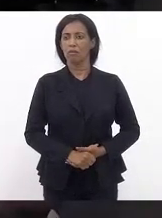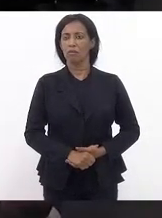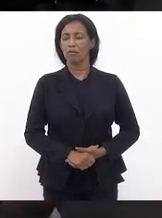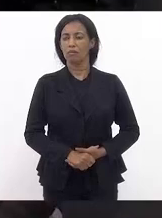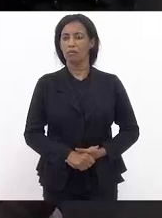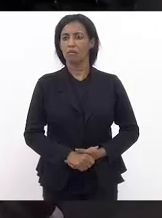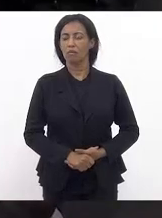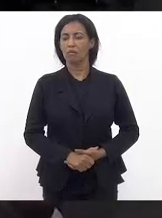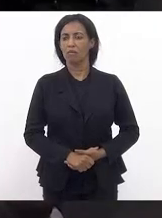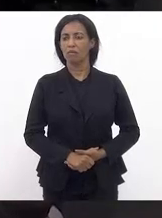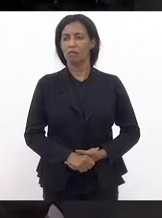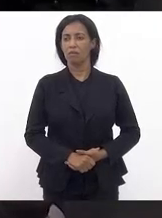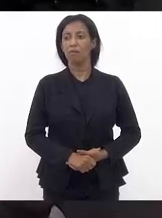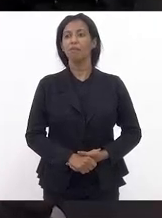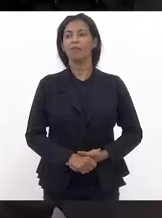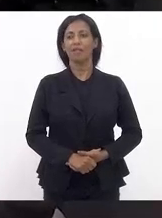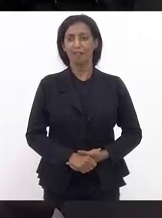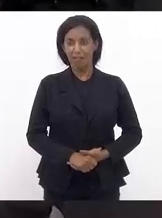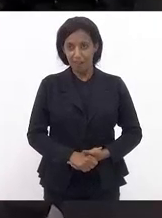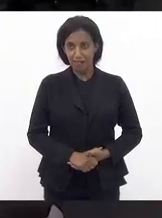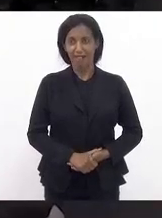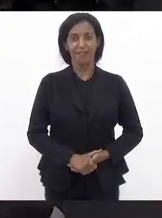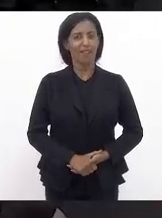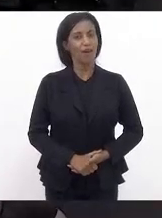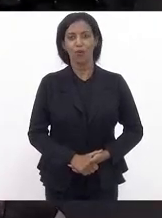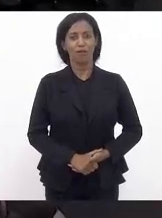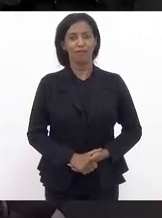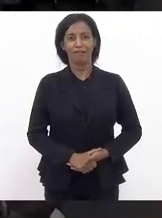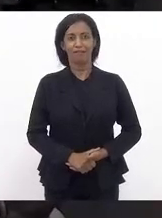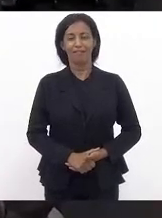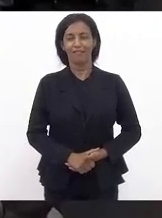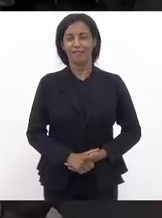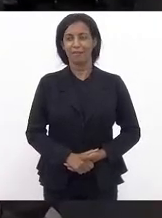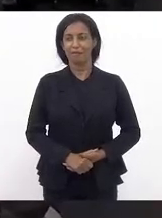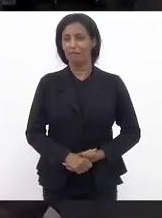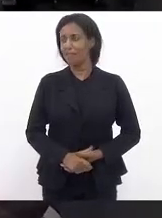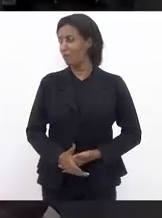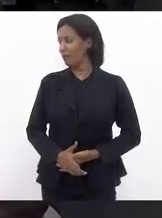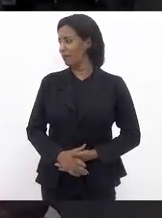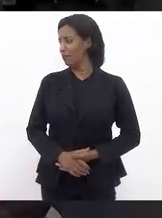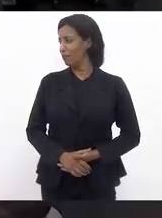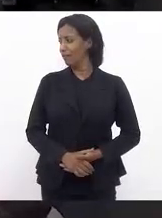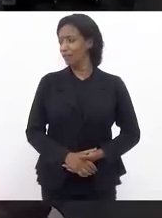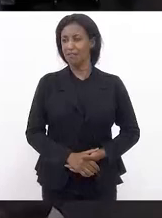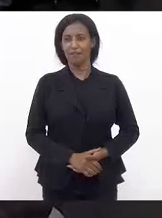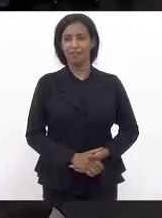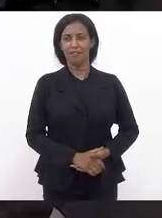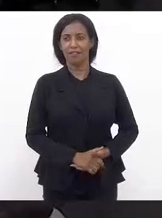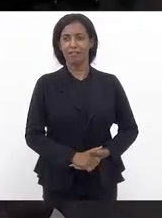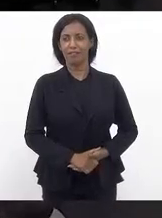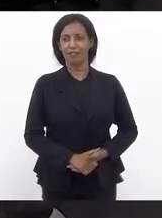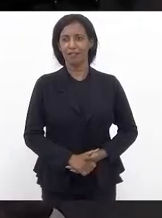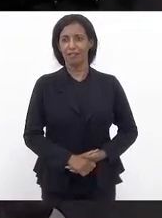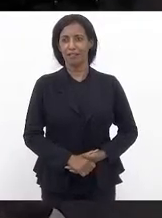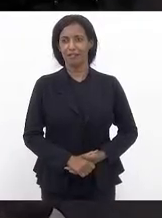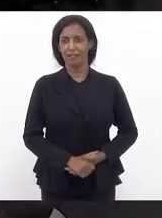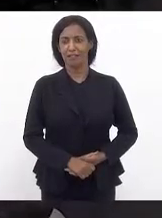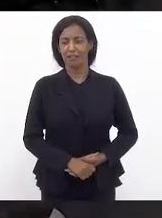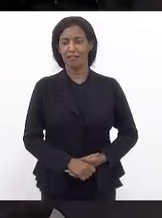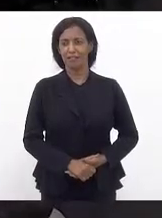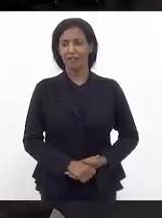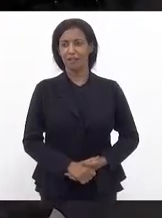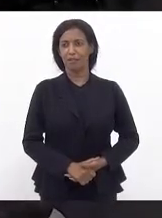interino ou não eu conduzirei à presidência e a sessão conforme eu estou vendo que dá para